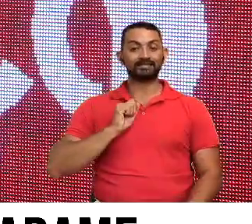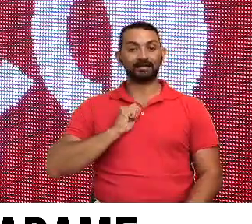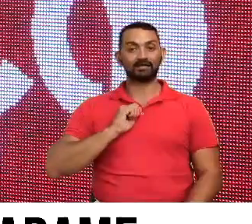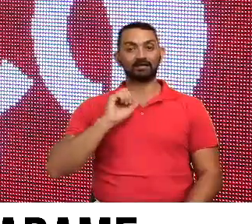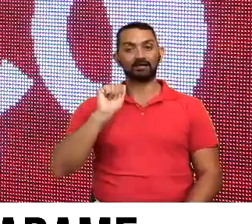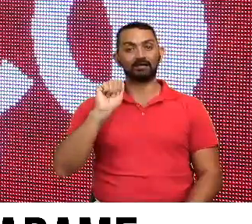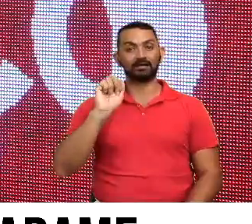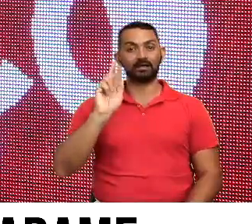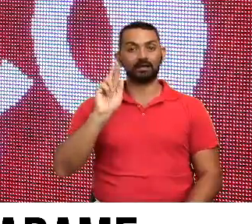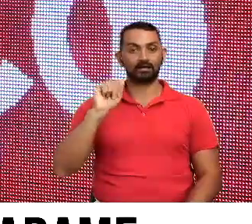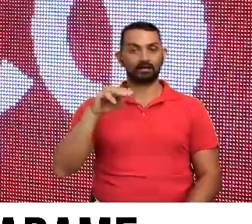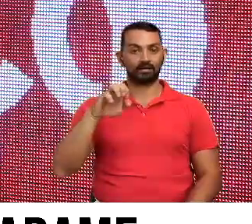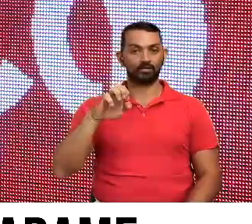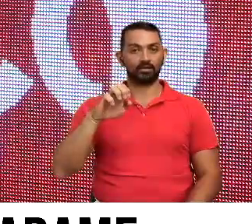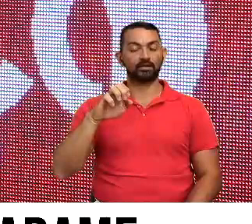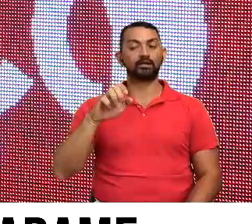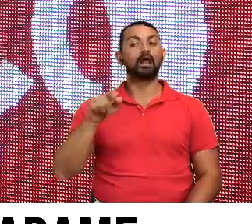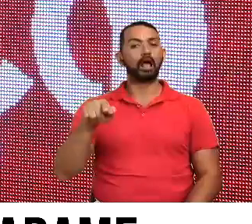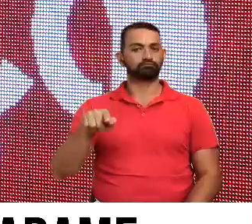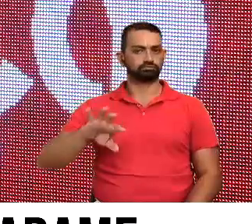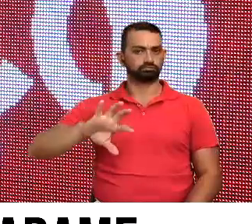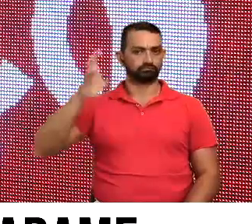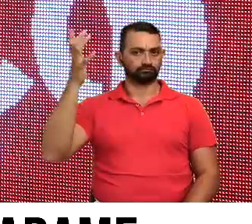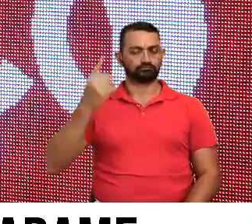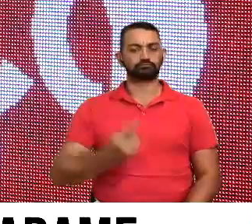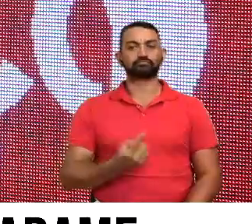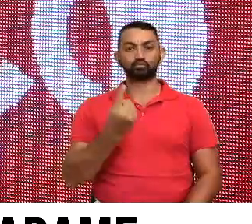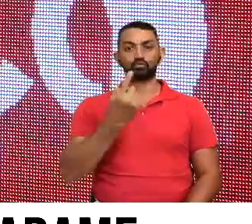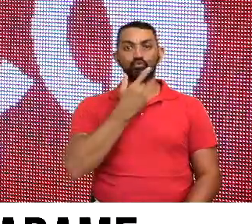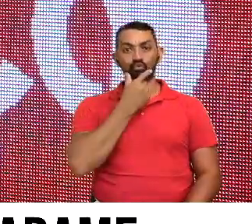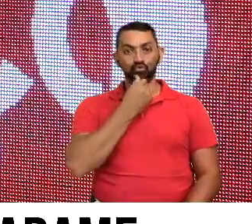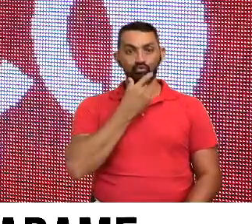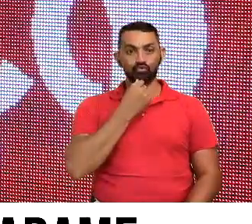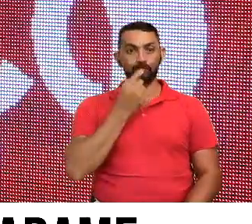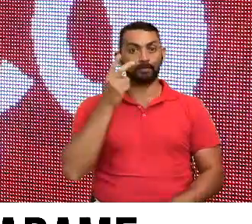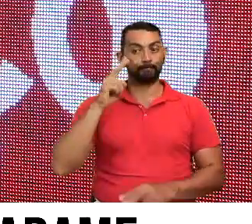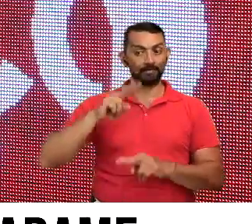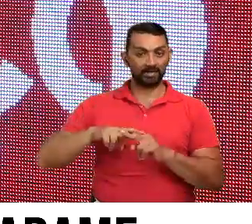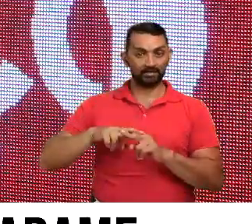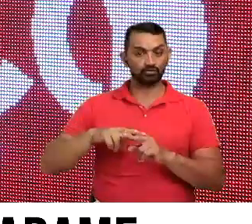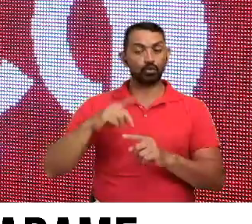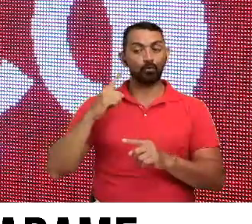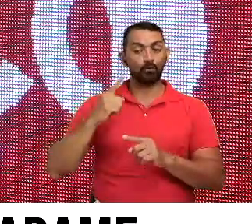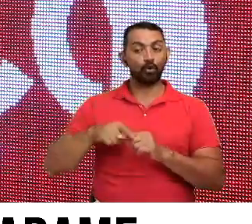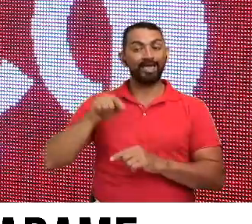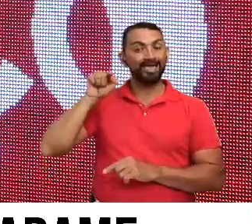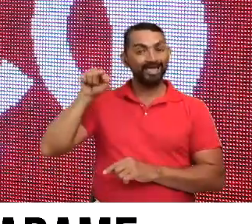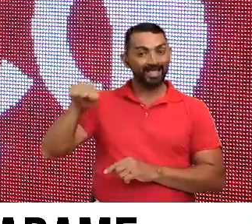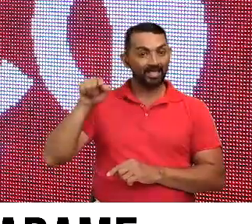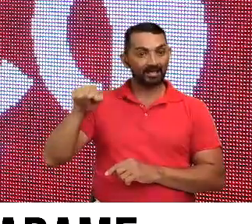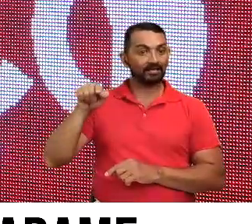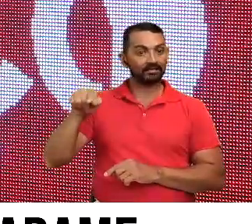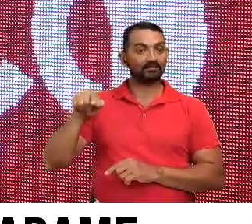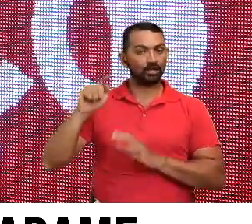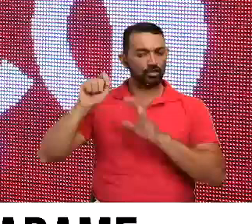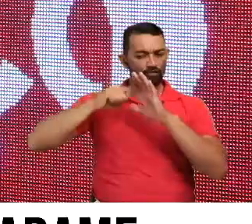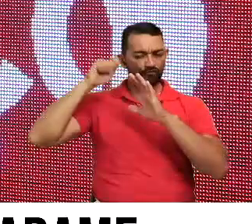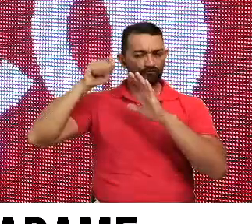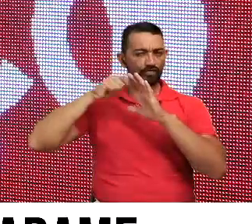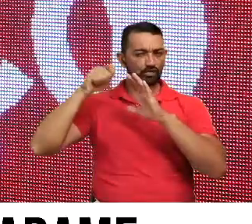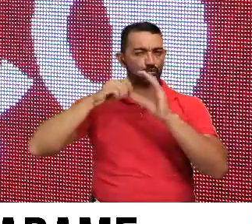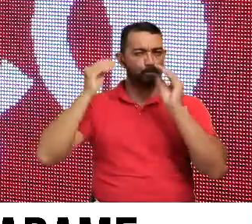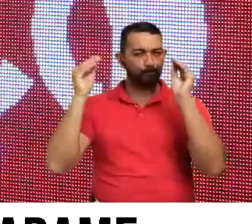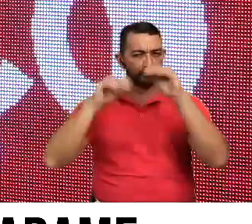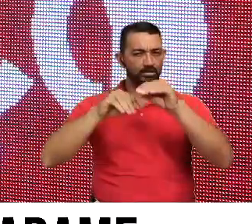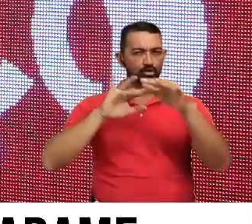a delegacia de Arame, que foi onde tudo isso aconteceu. Gente, é um caso de um homem que foi preso após colocar um